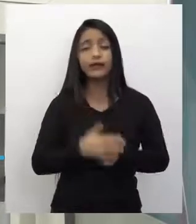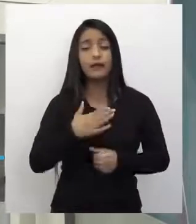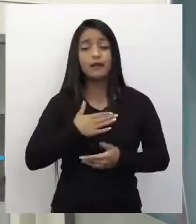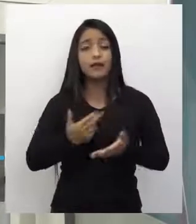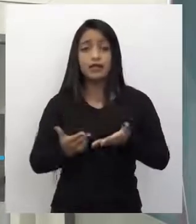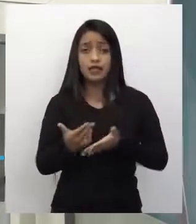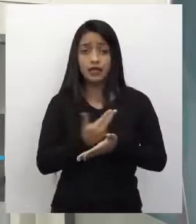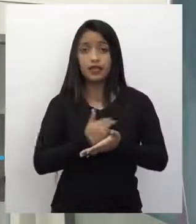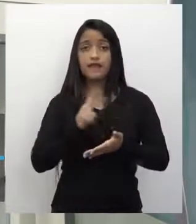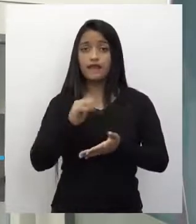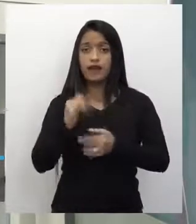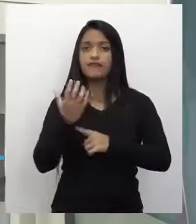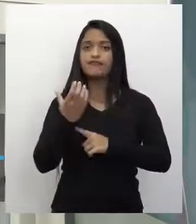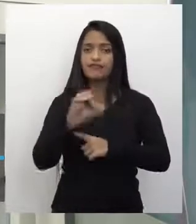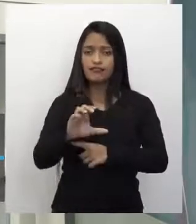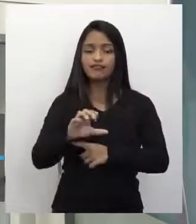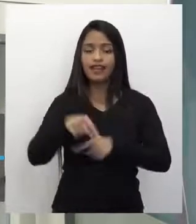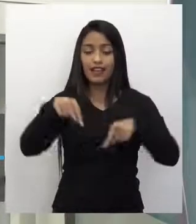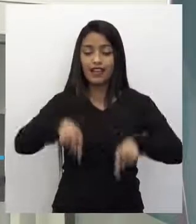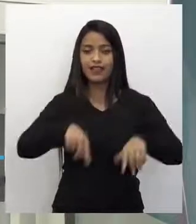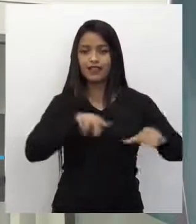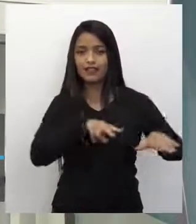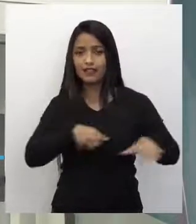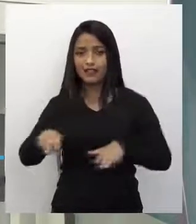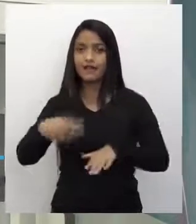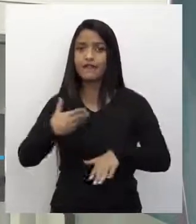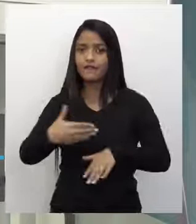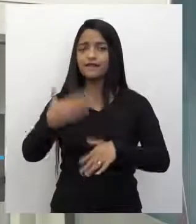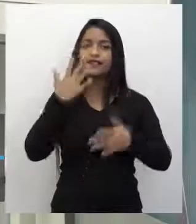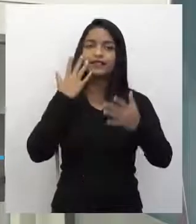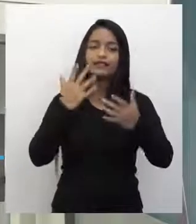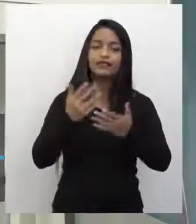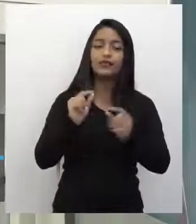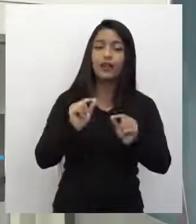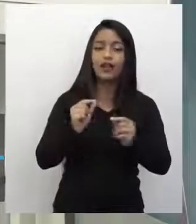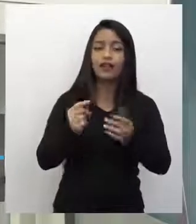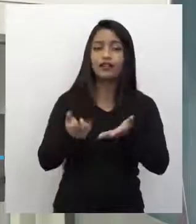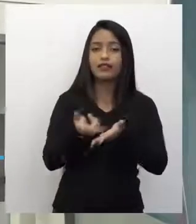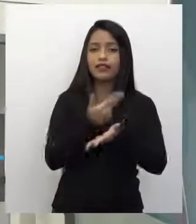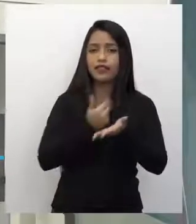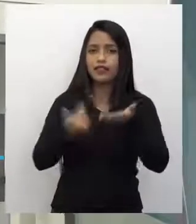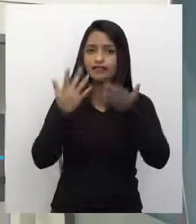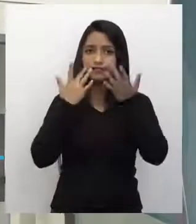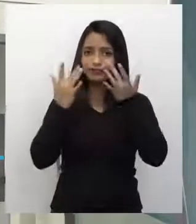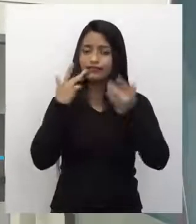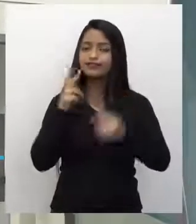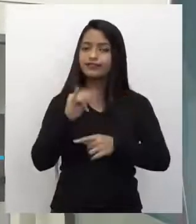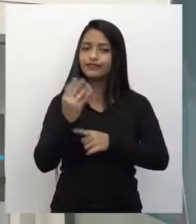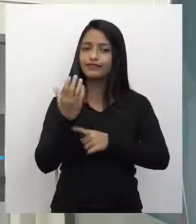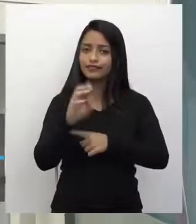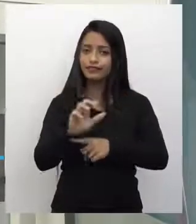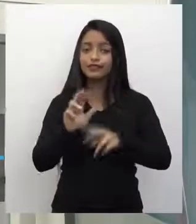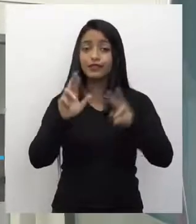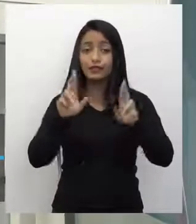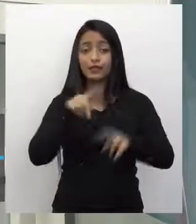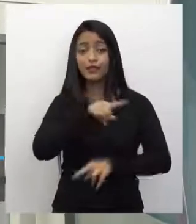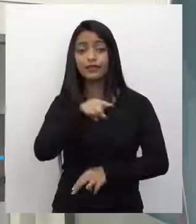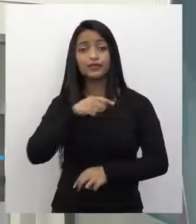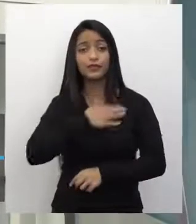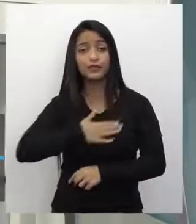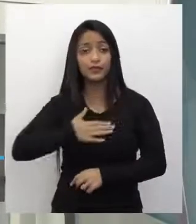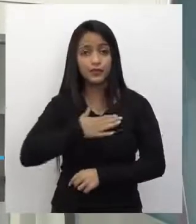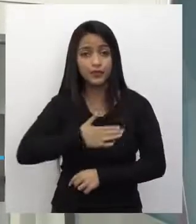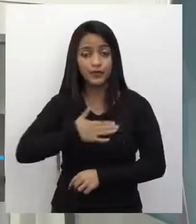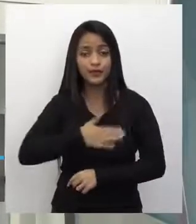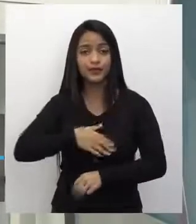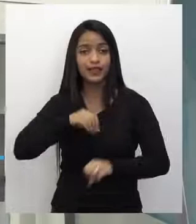essa semana eu vou fazer desenho para vocês sobre o teatro, vou postar meu desenho lá também. Espero que vocês tenham gostado dessa aula,